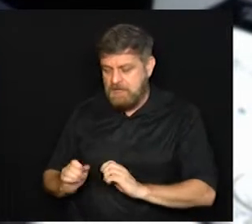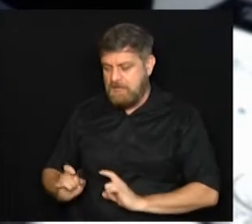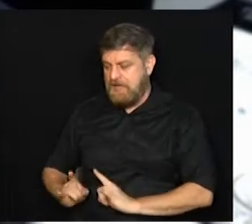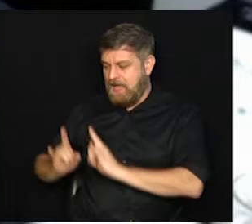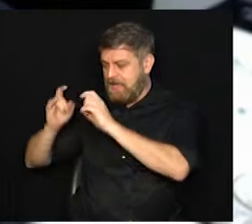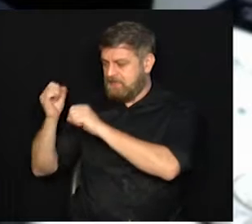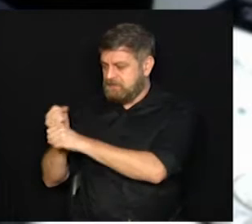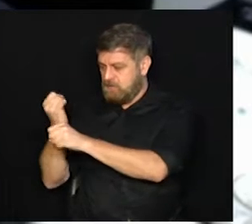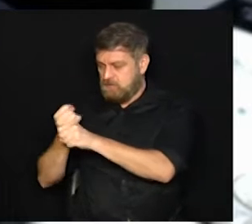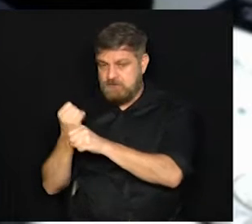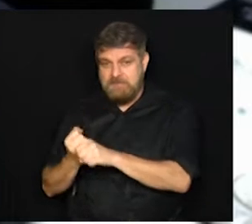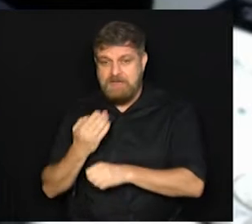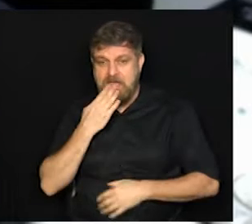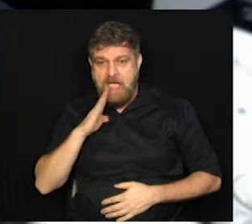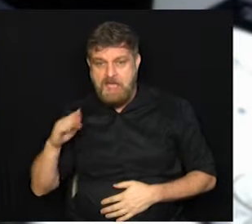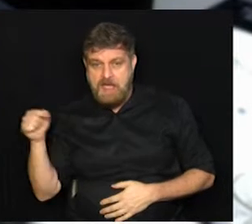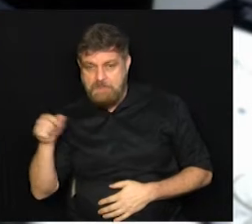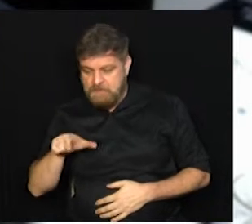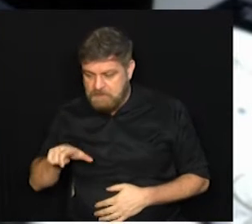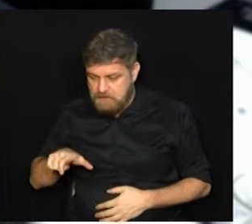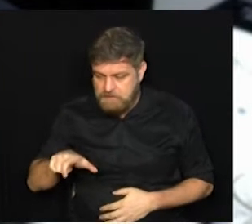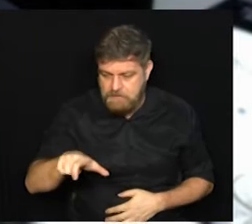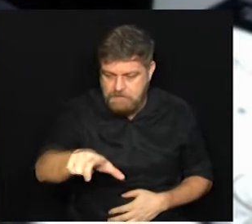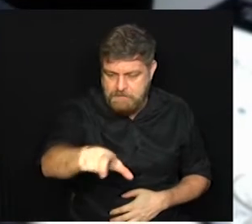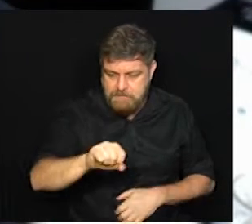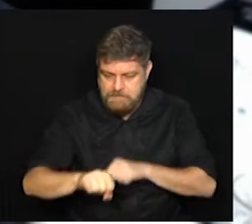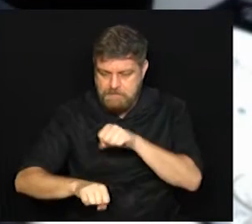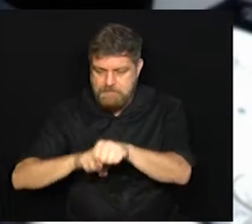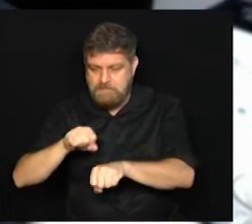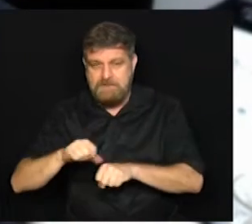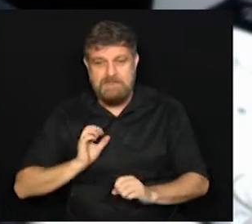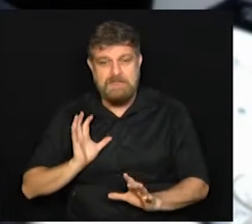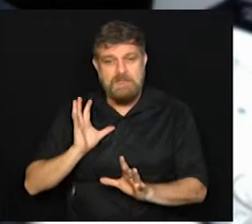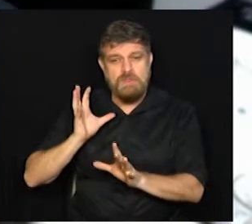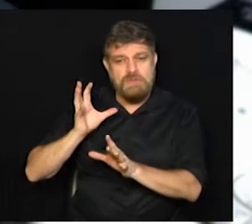aproximadamente 57 quilômetros, né? Então, nós estamos falando aí de